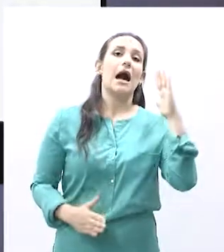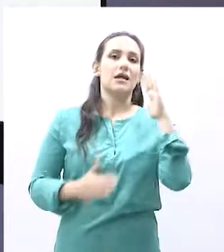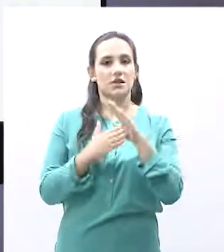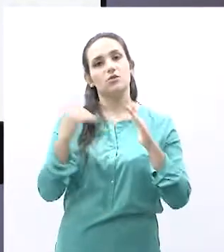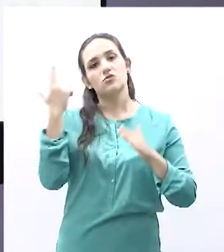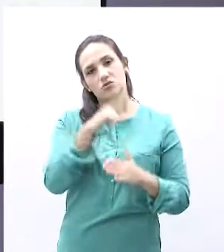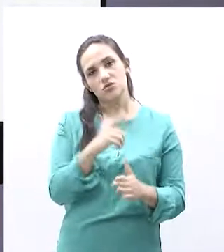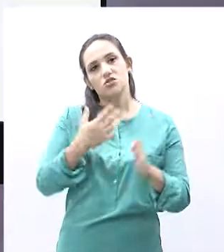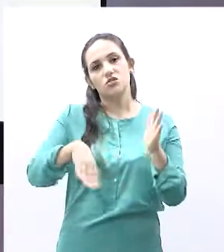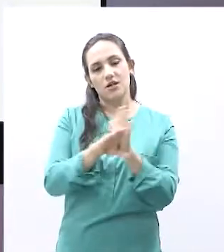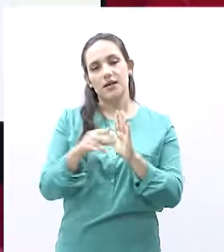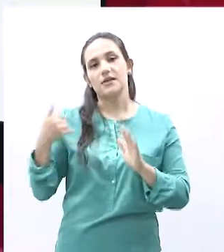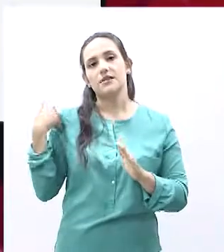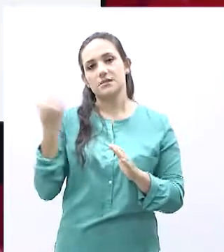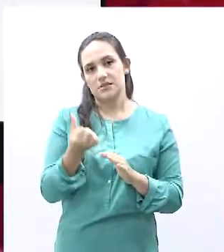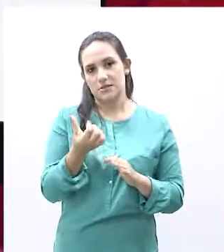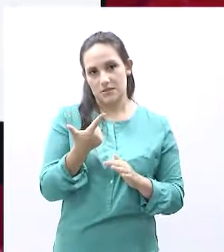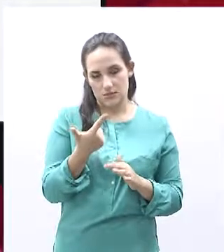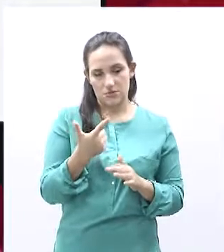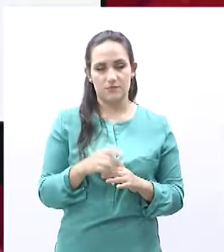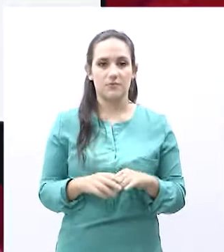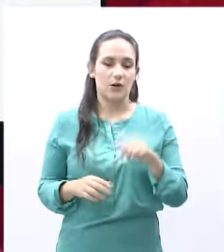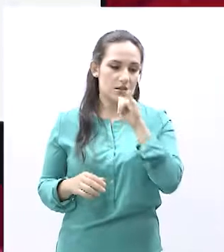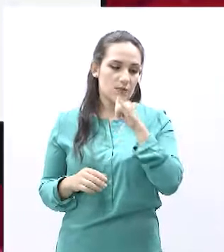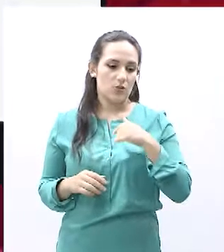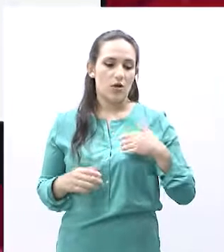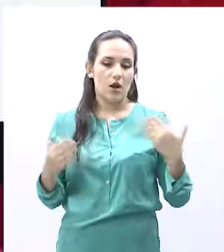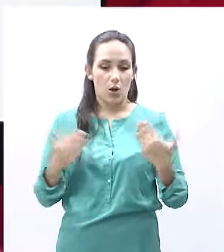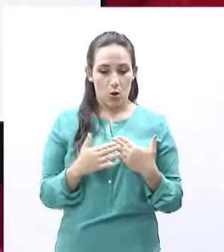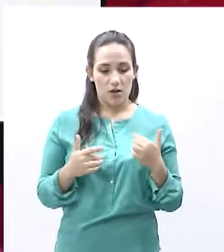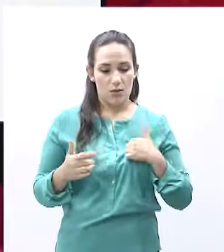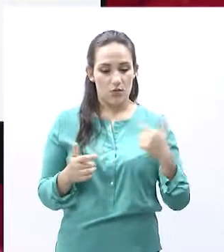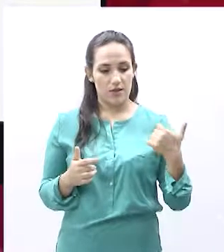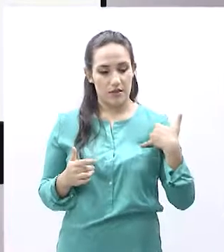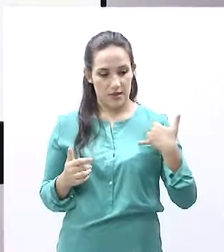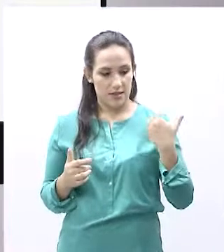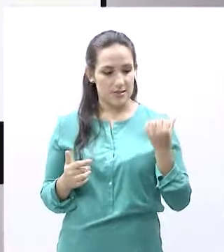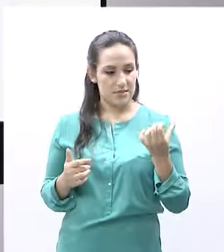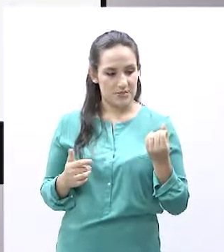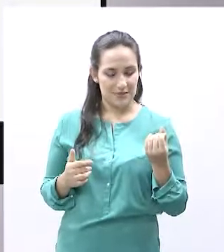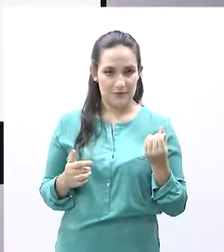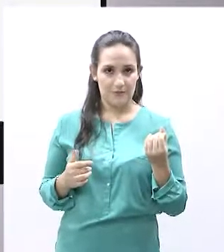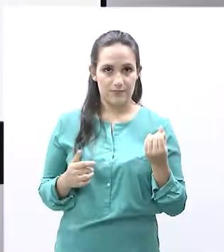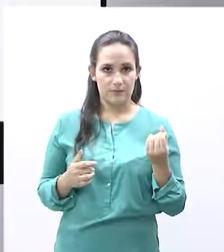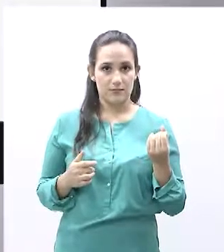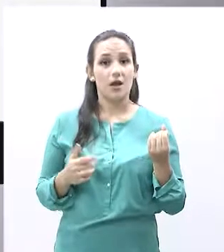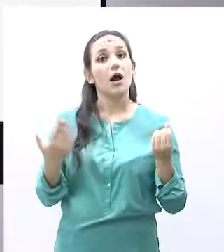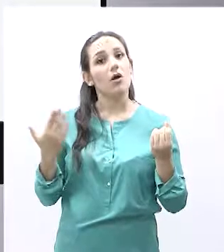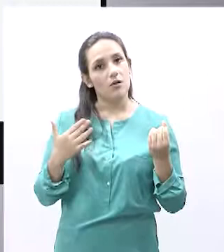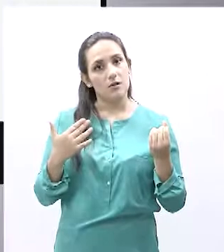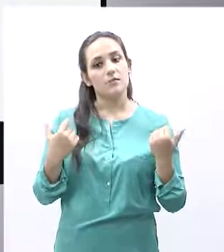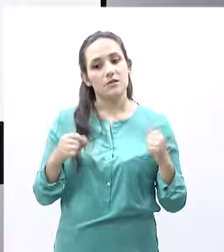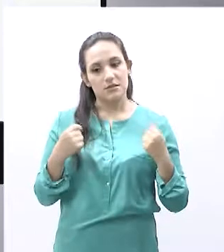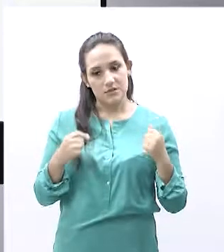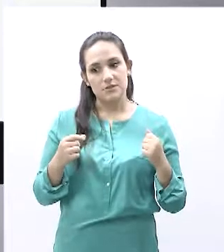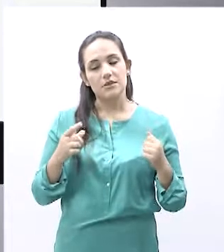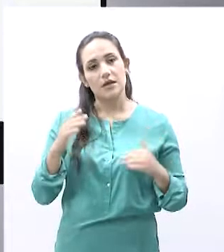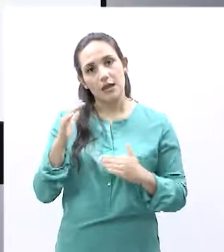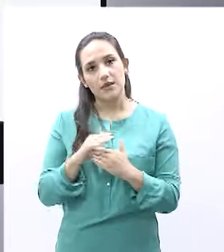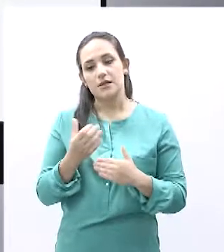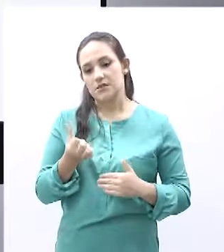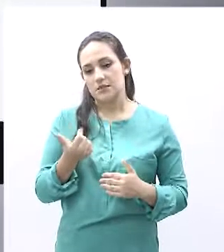um aumento de 6 meses também por ano, tá? Então, nessa regra, a mulher precisa